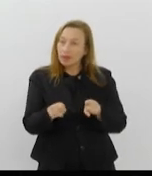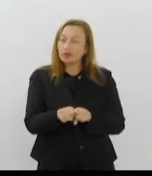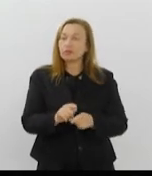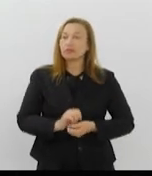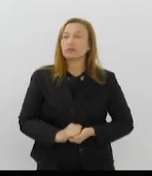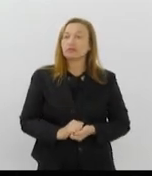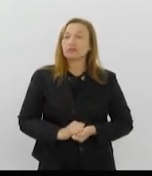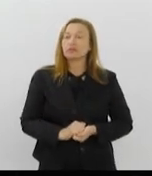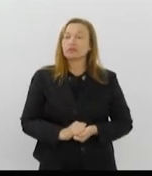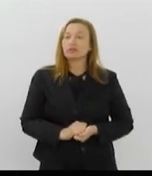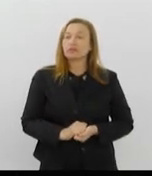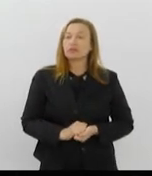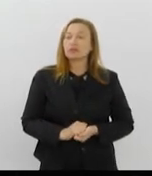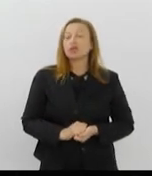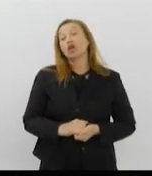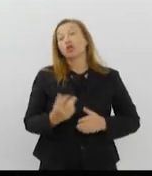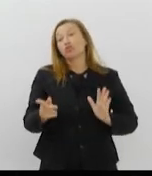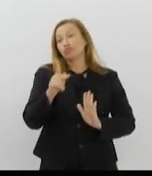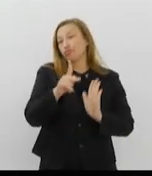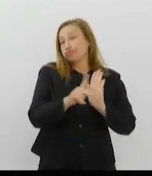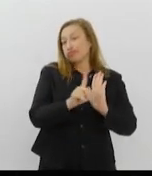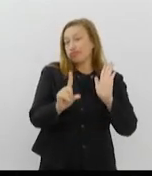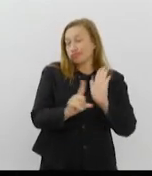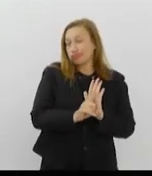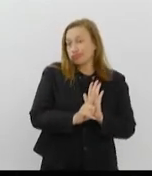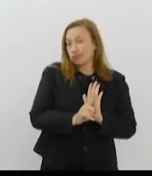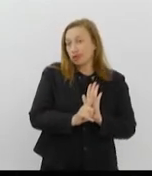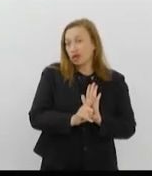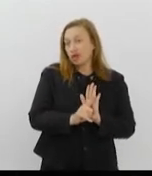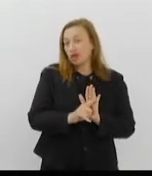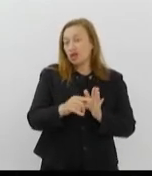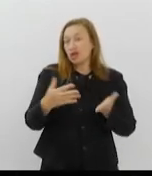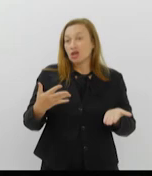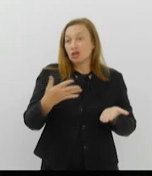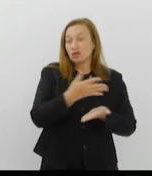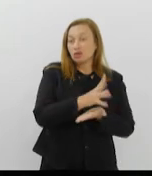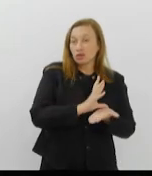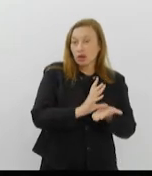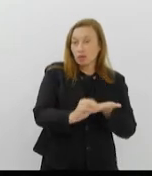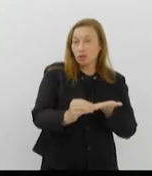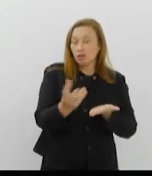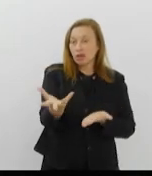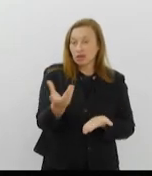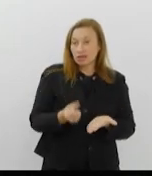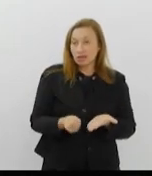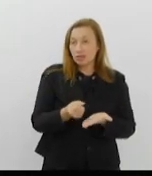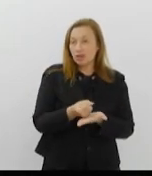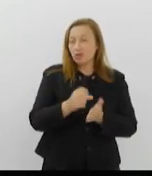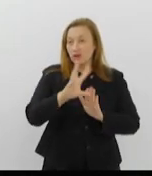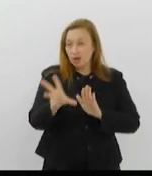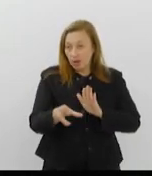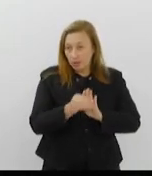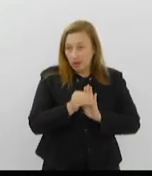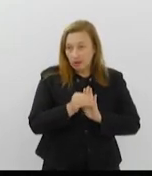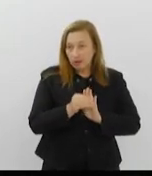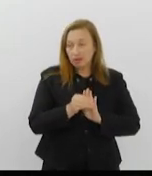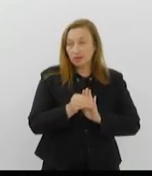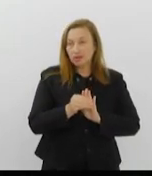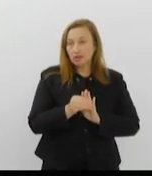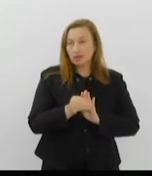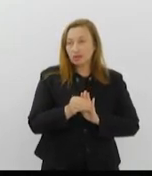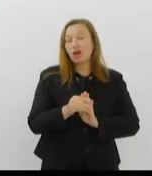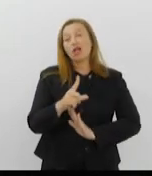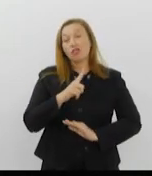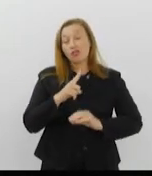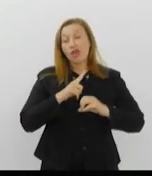vinhos e esse projeto de lei v a pauta recebeu emendas teve